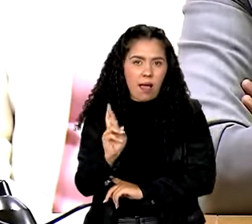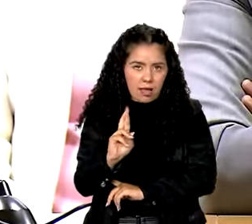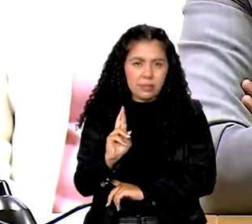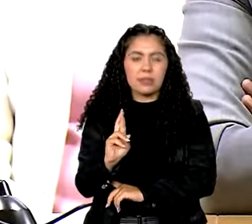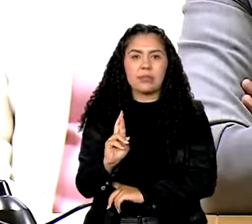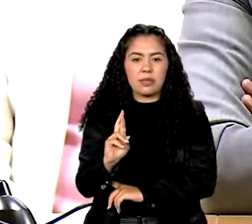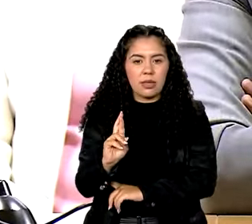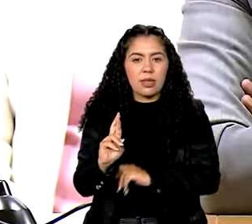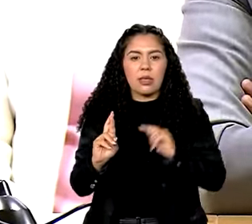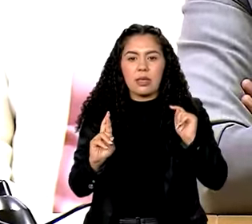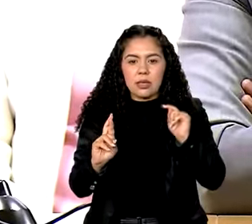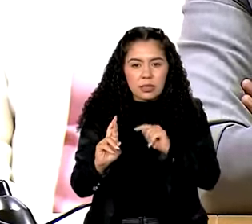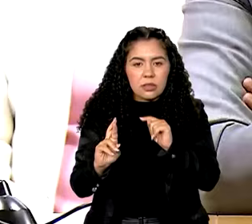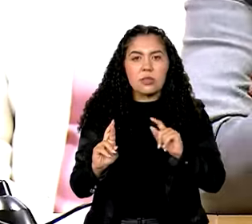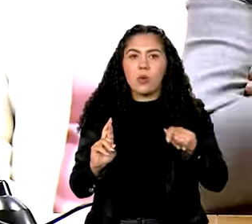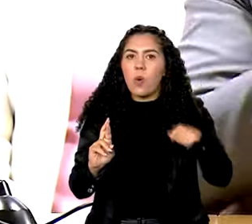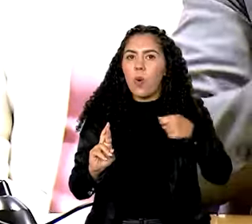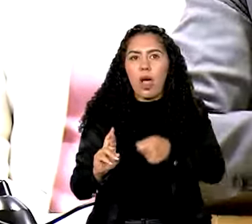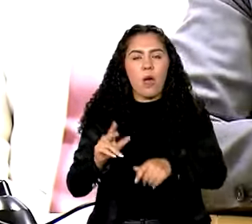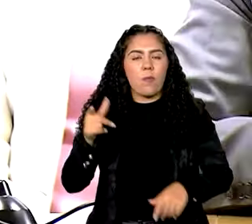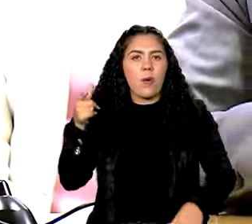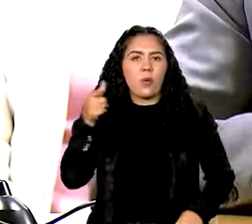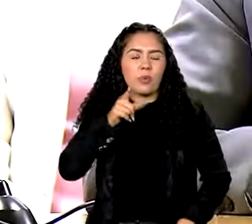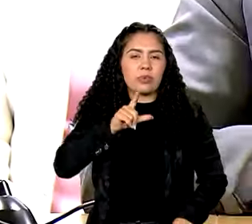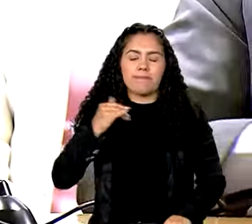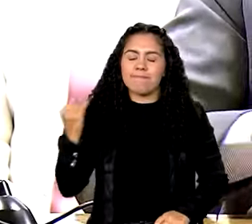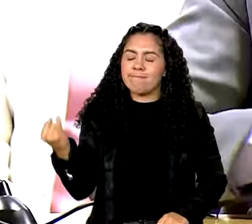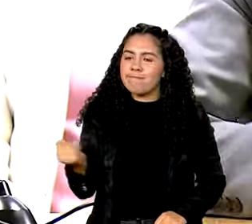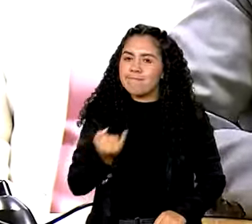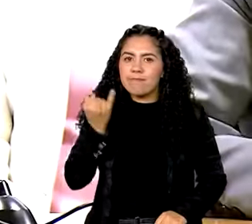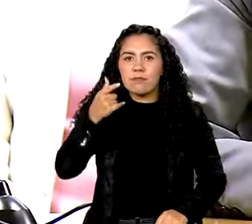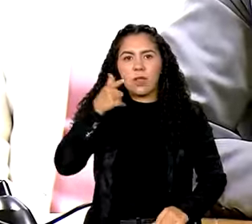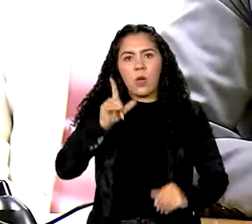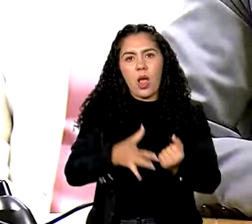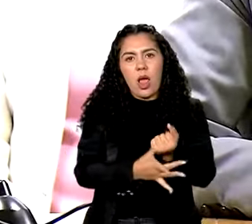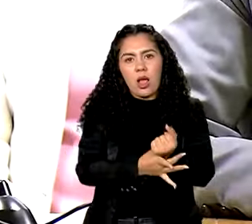uma conquista fundamental para a garantia do programa.